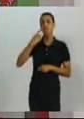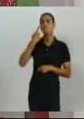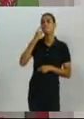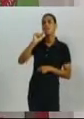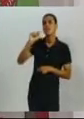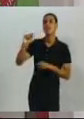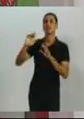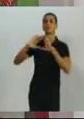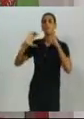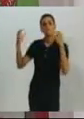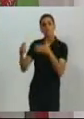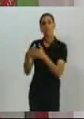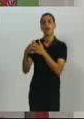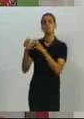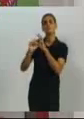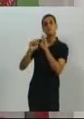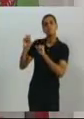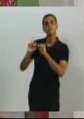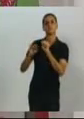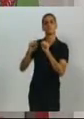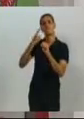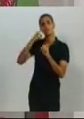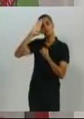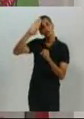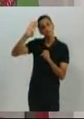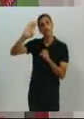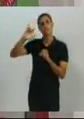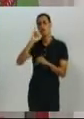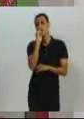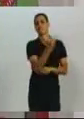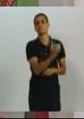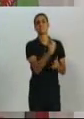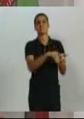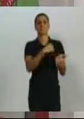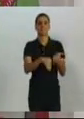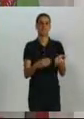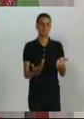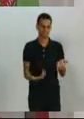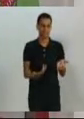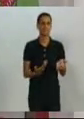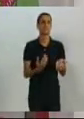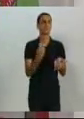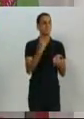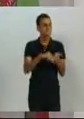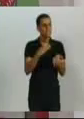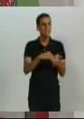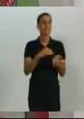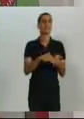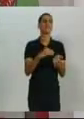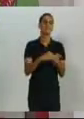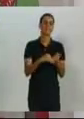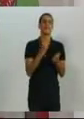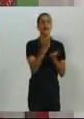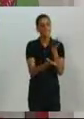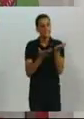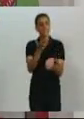as prioridades dela até as secretarias para que as secretarias atendam aquilo que